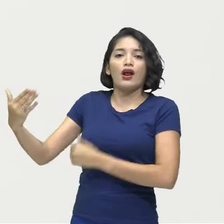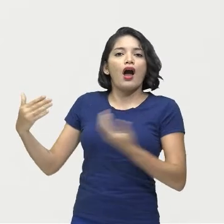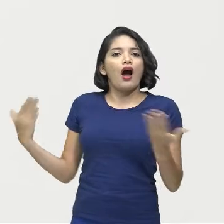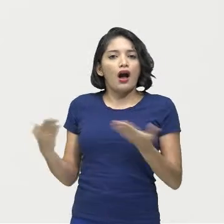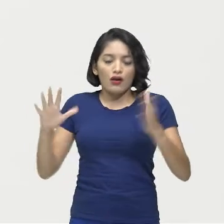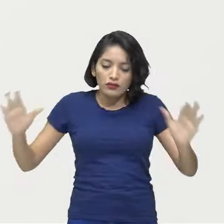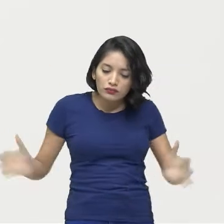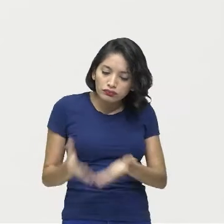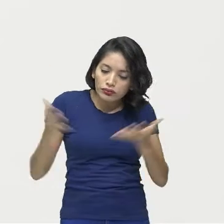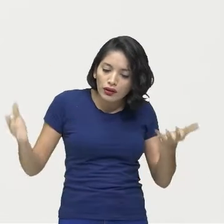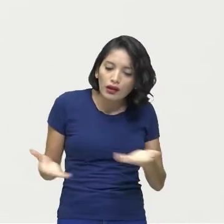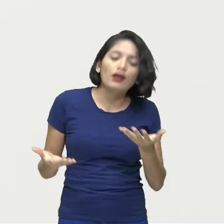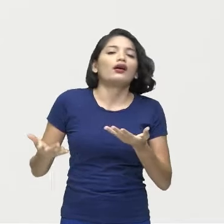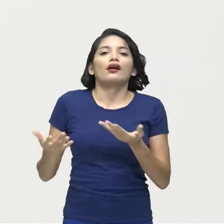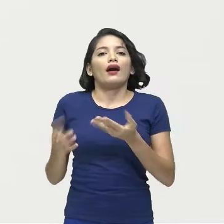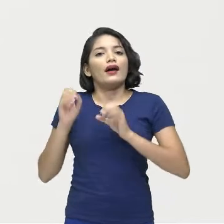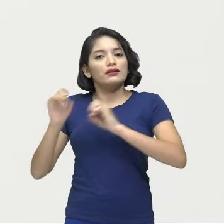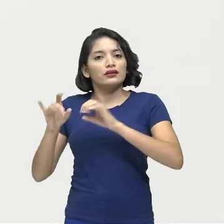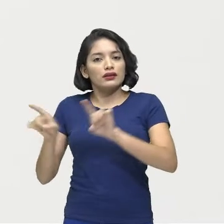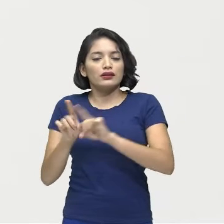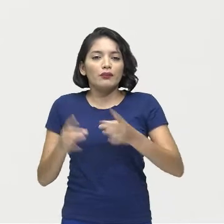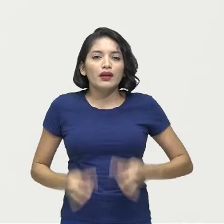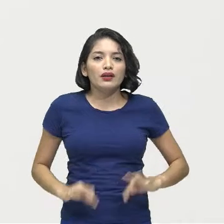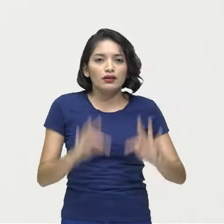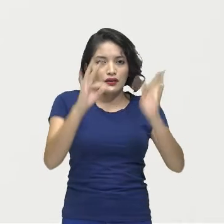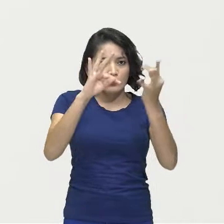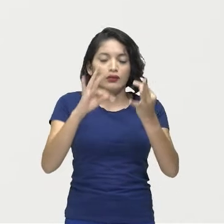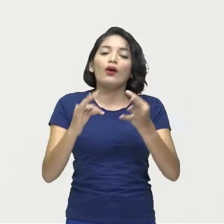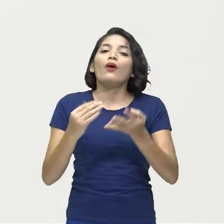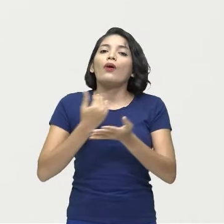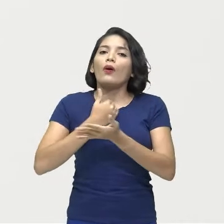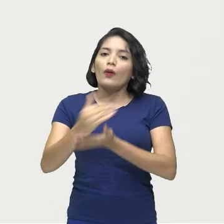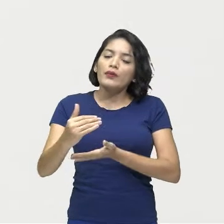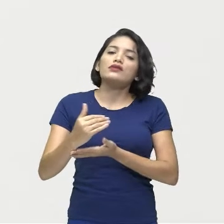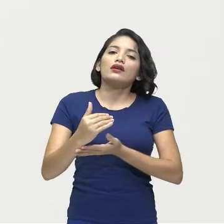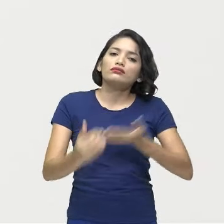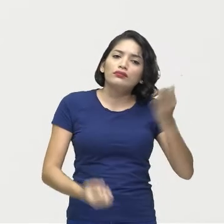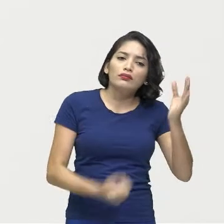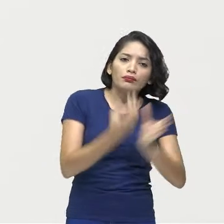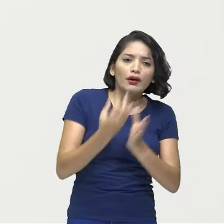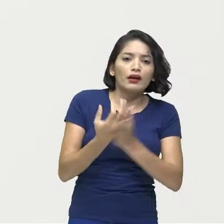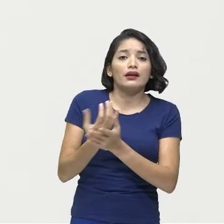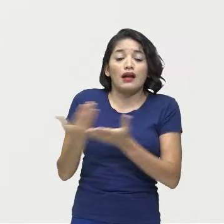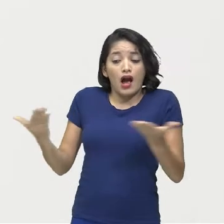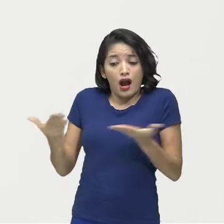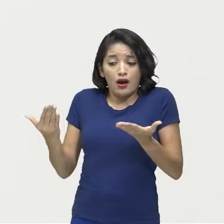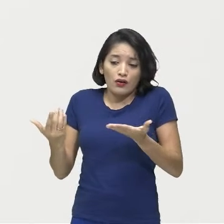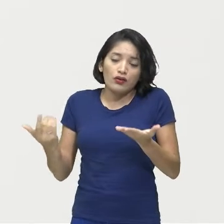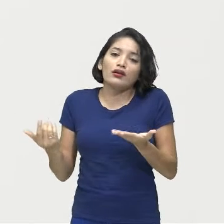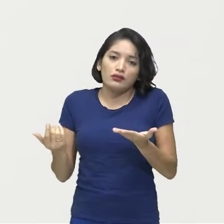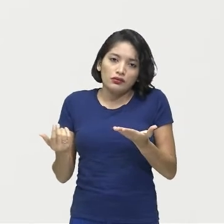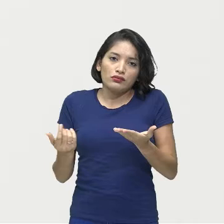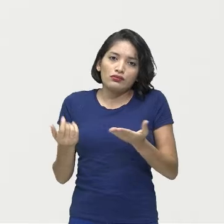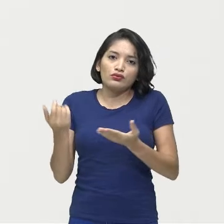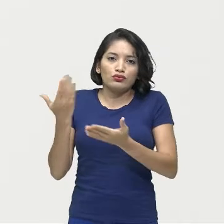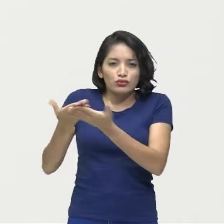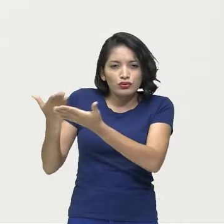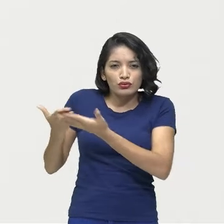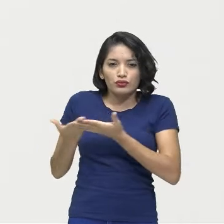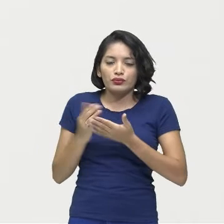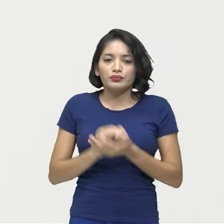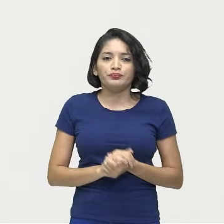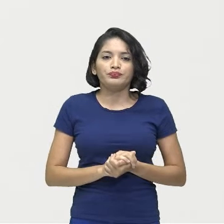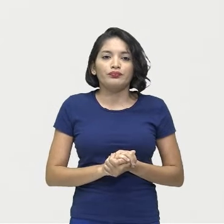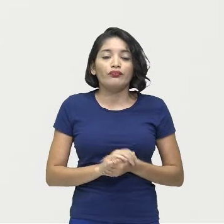educação e a tecnologia e produzir essa indústria a partir da nossa formação. Política